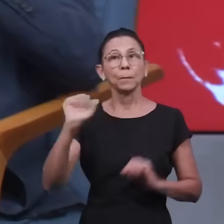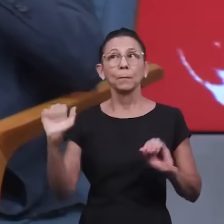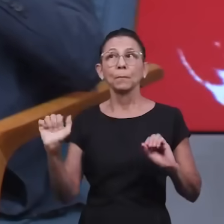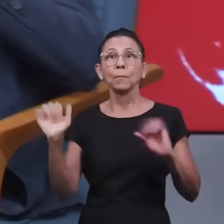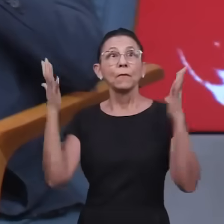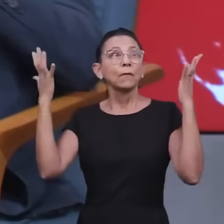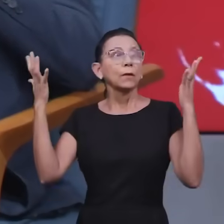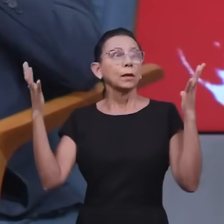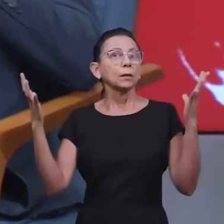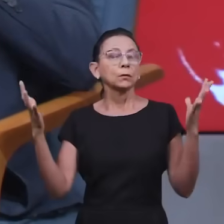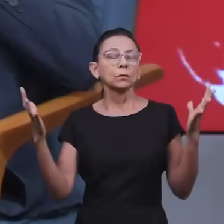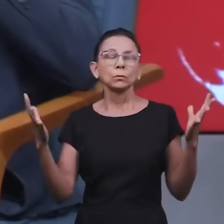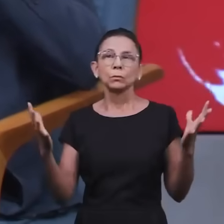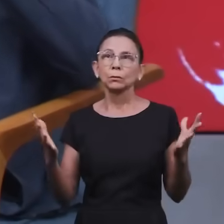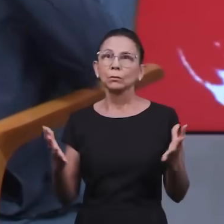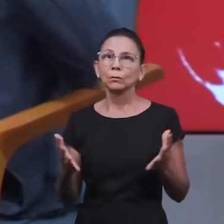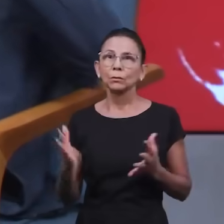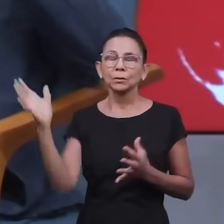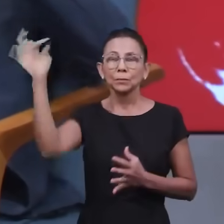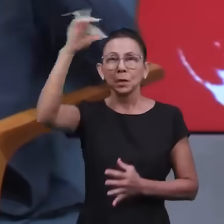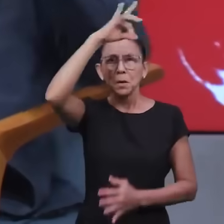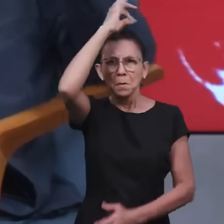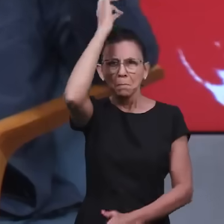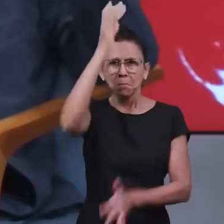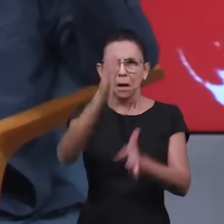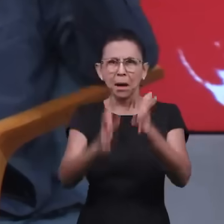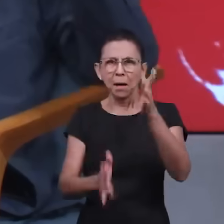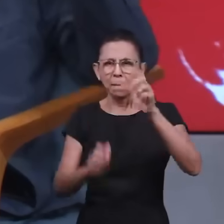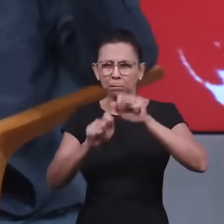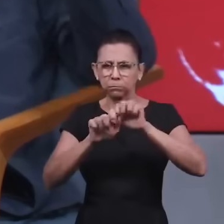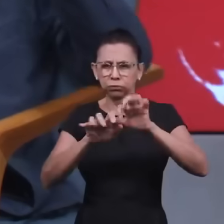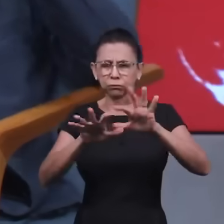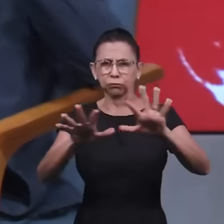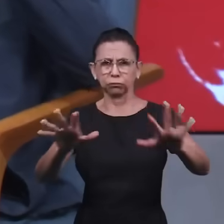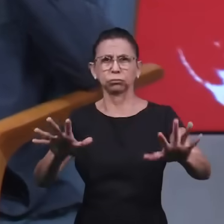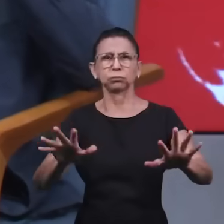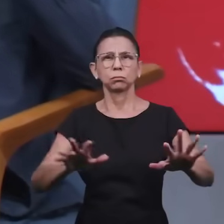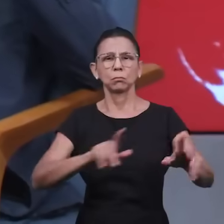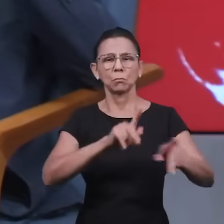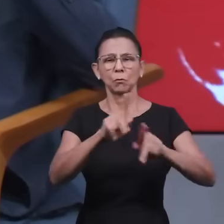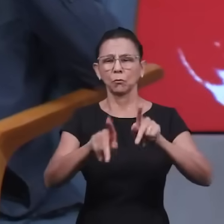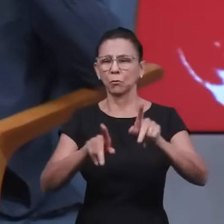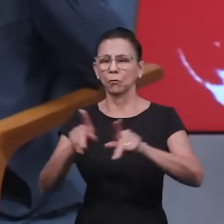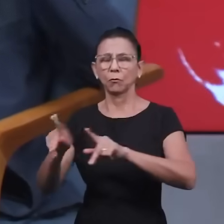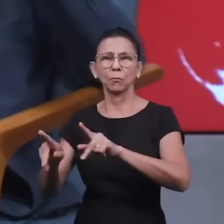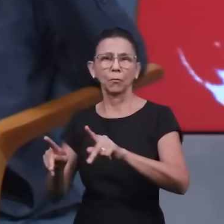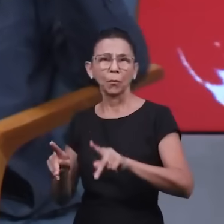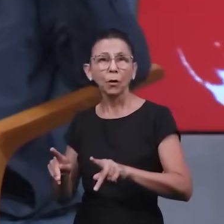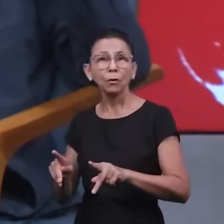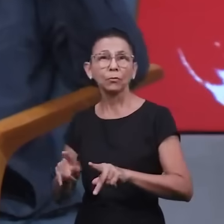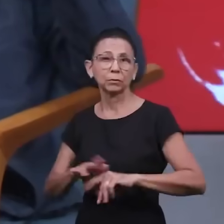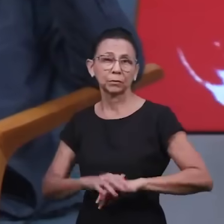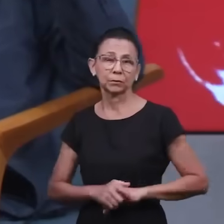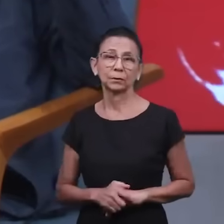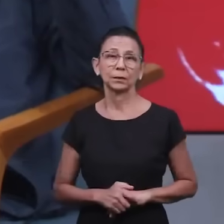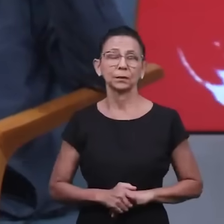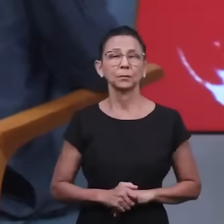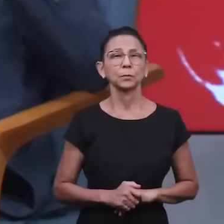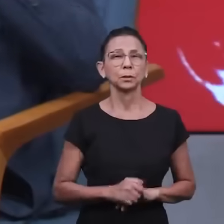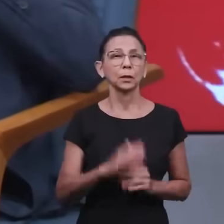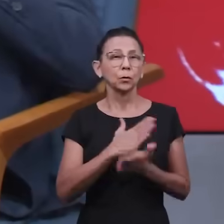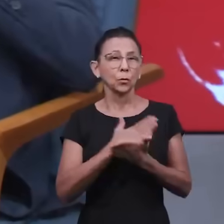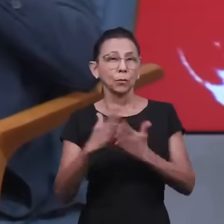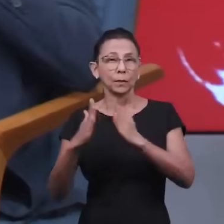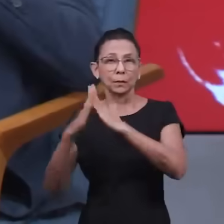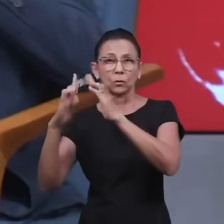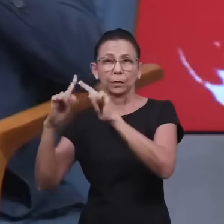derramado. O Espírito Santo foi derramado sobre todos. Então você tinha toda aquela igreja, que era um grupo menor